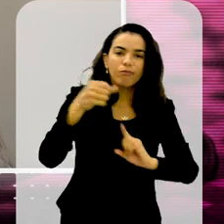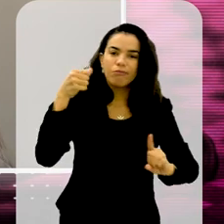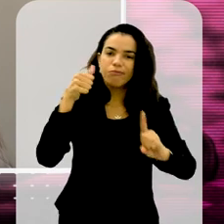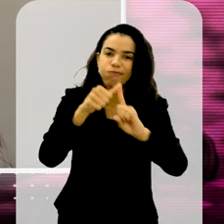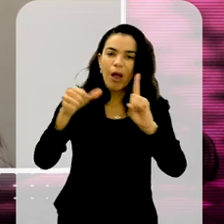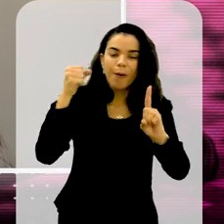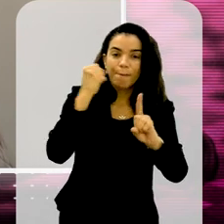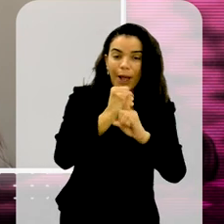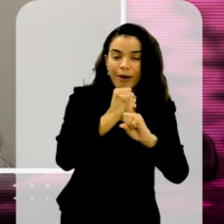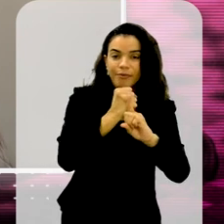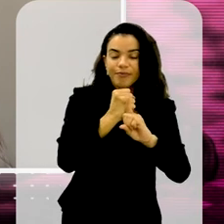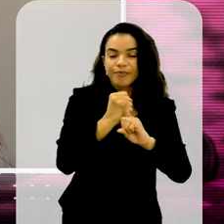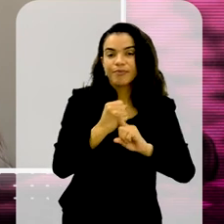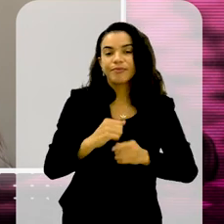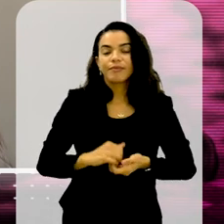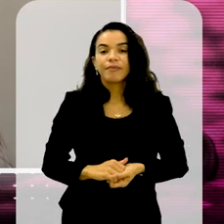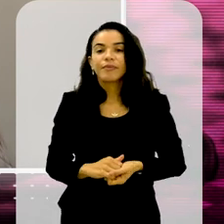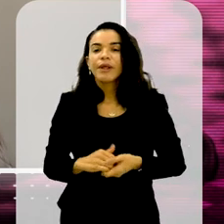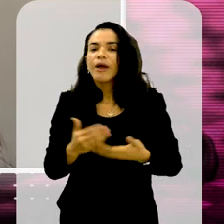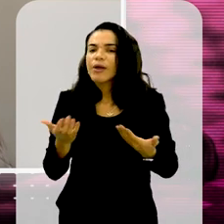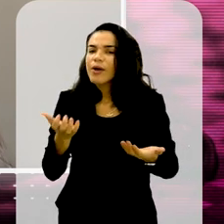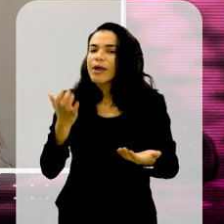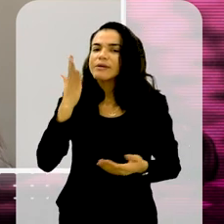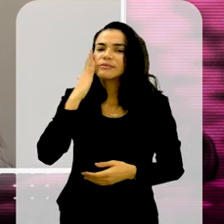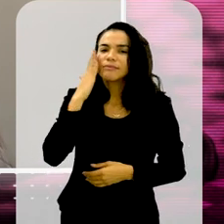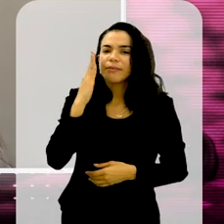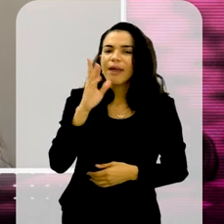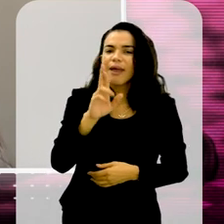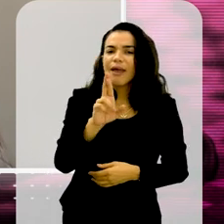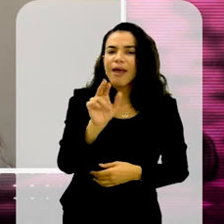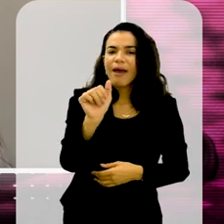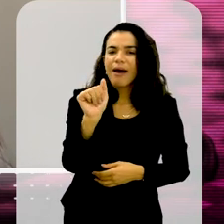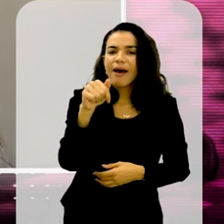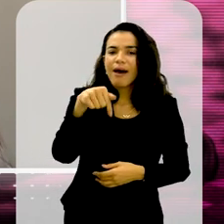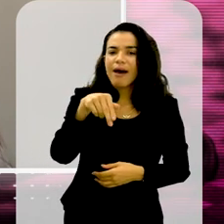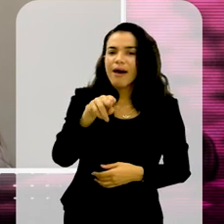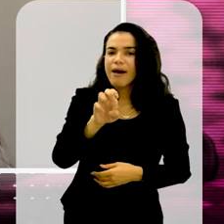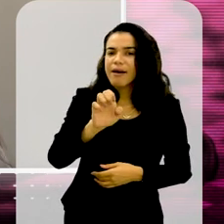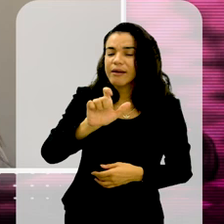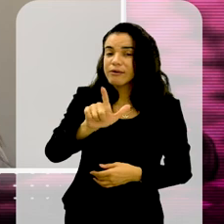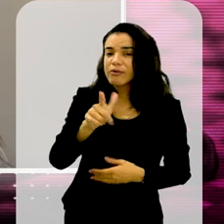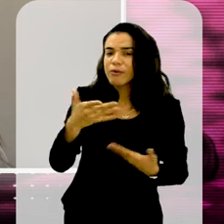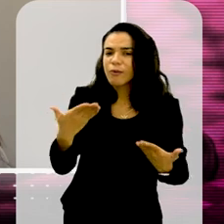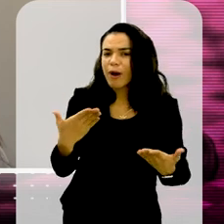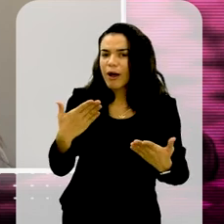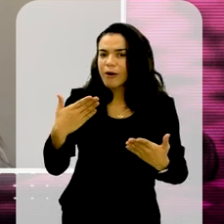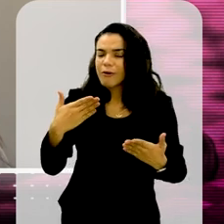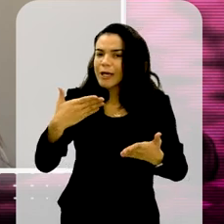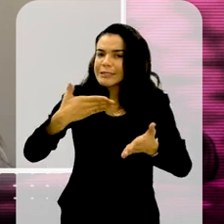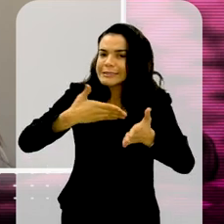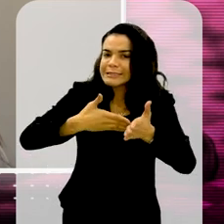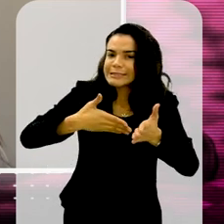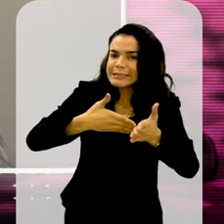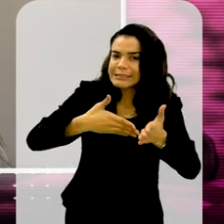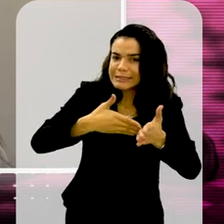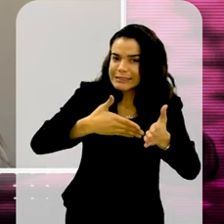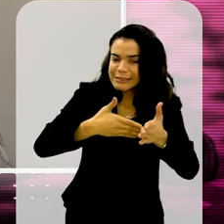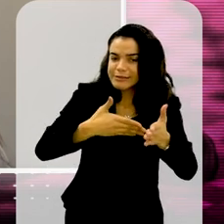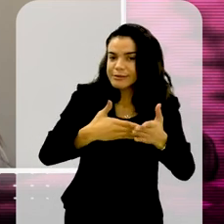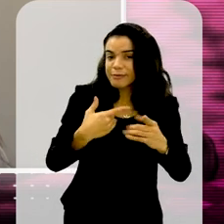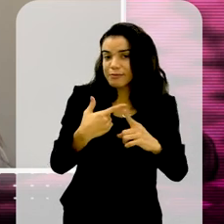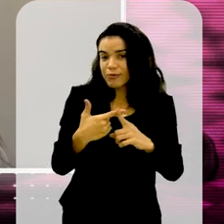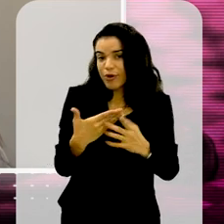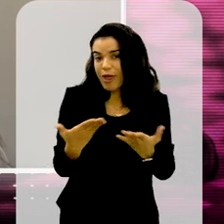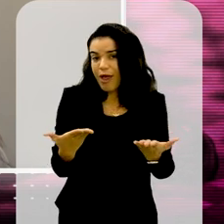feminicídio. Trazendo para o nosso tema, aí eu queria saber da Raquel quais são as dificuldades, muitas vezes, que,